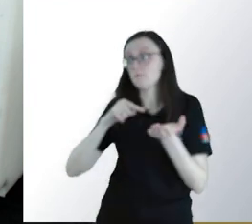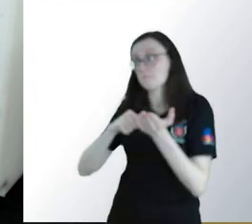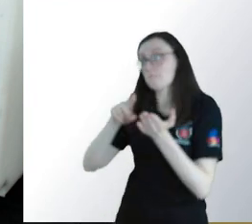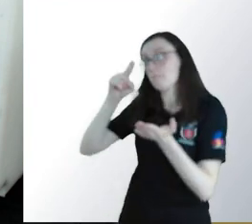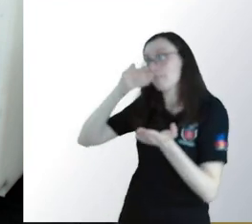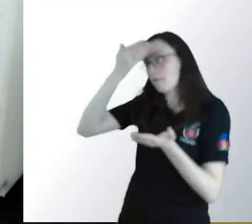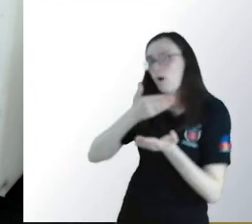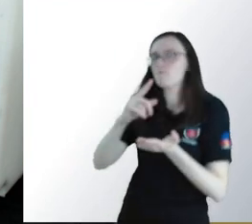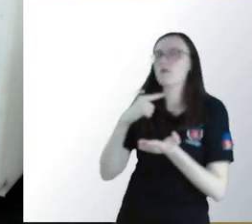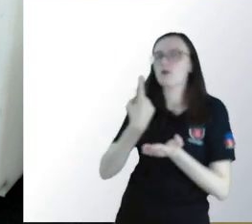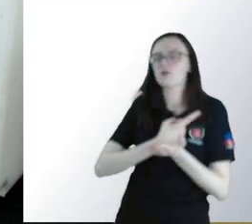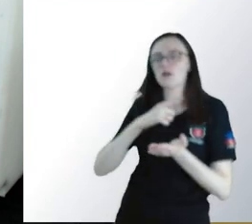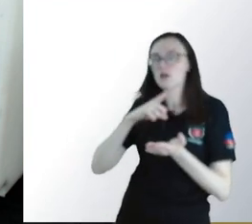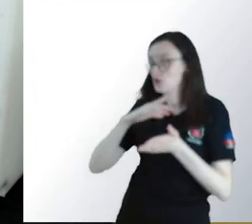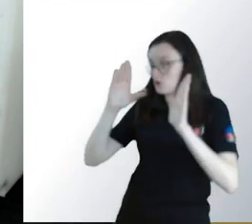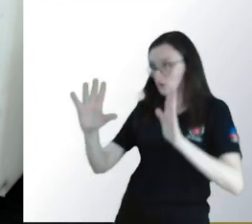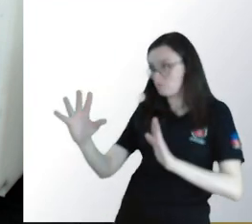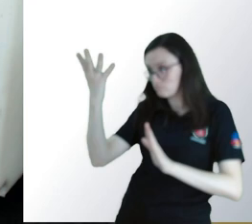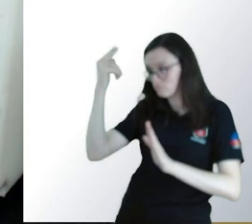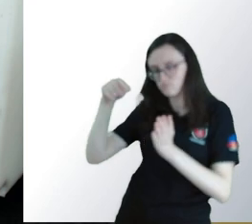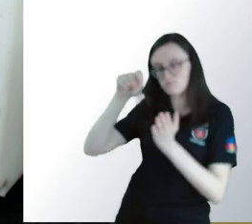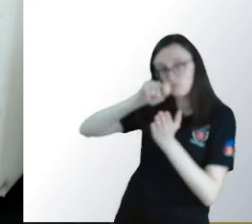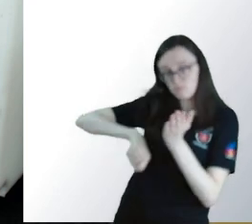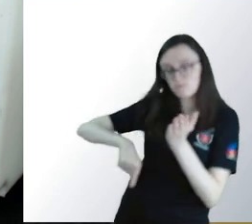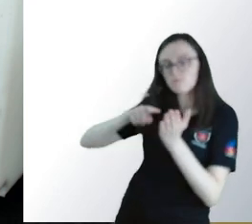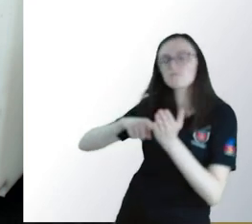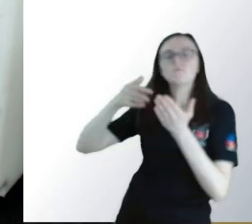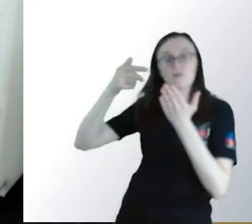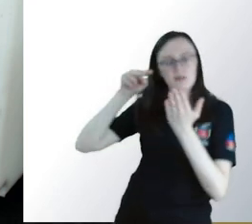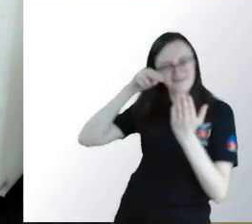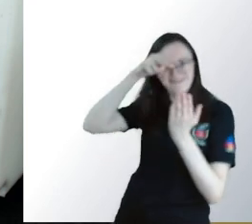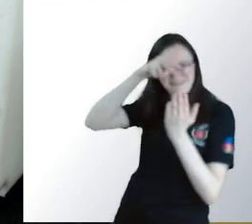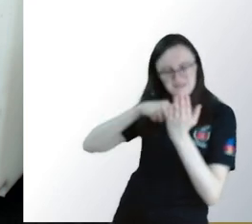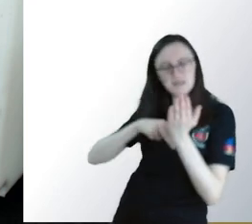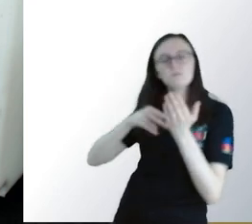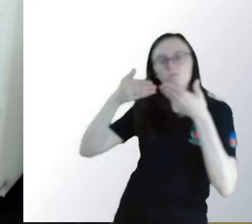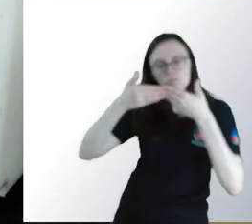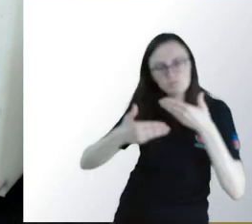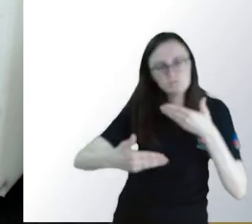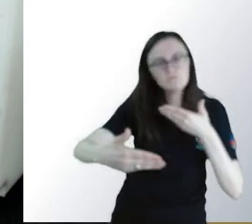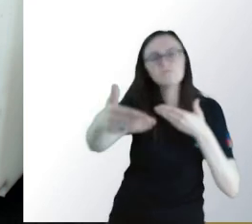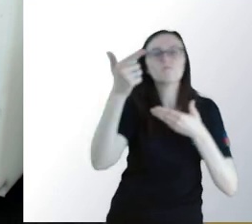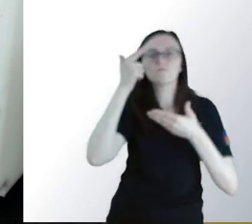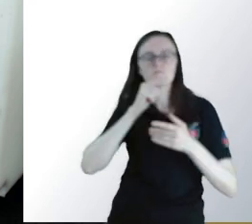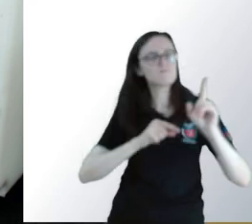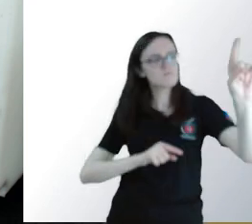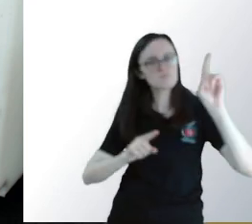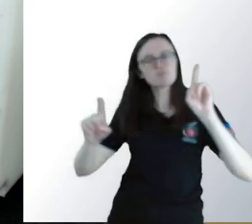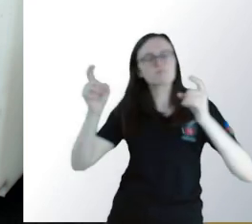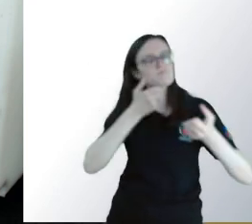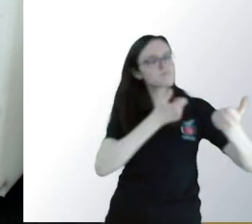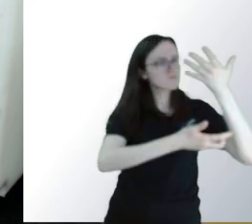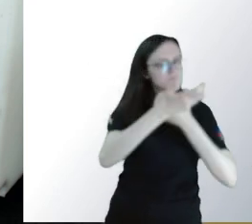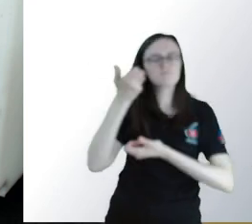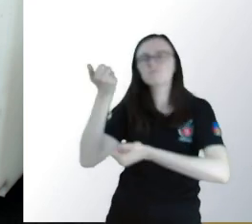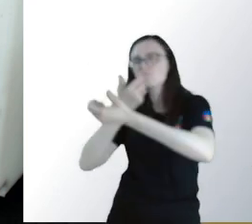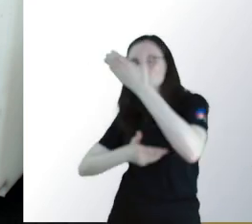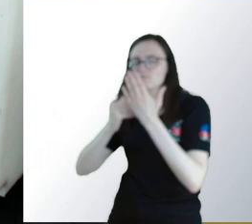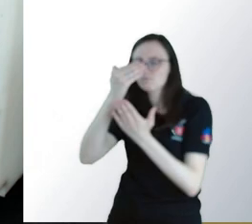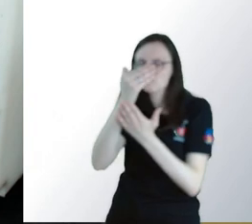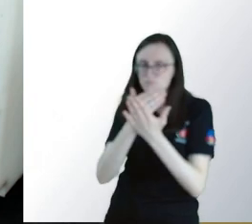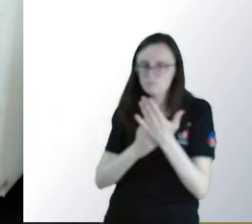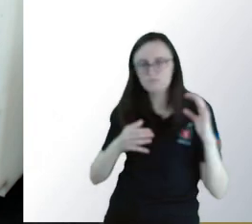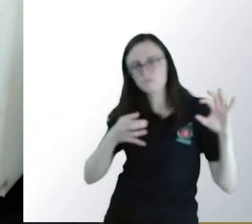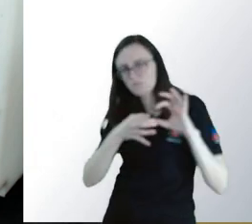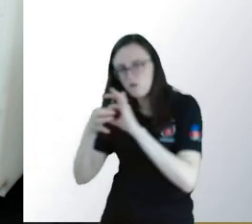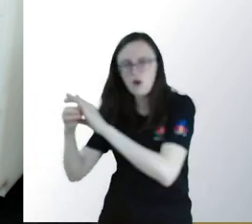que a gente vai ter a partir dele é que nós vamos também fazer a oitiva de uma parte das duas partes e também, né, contextualizar.